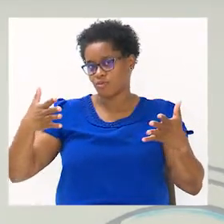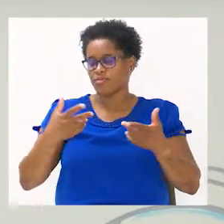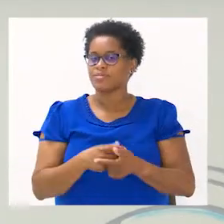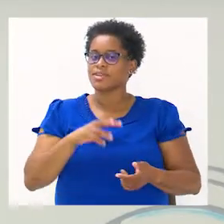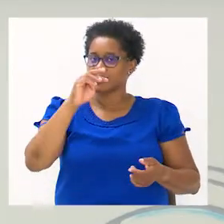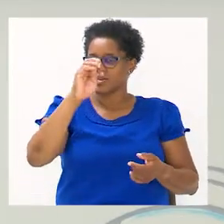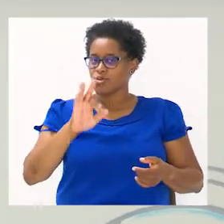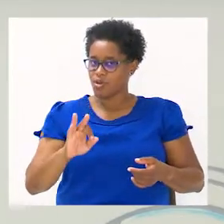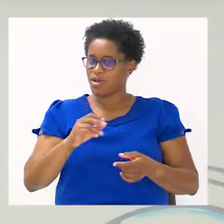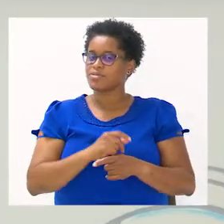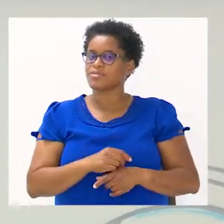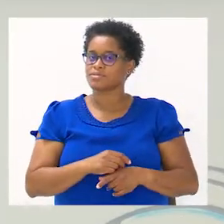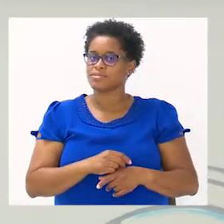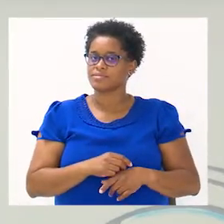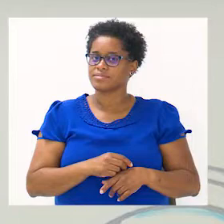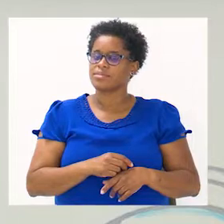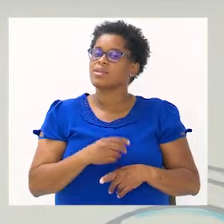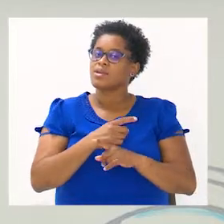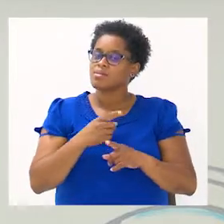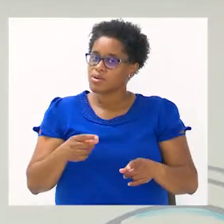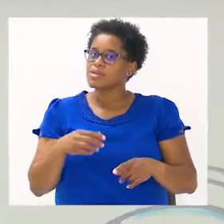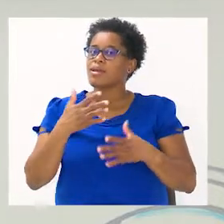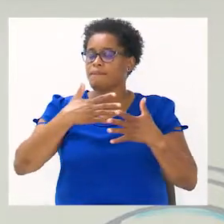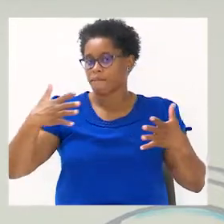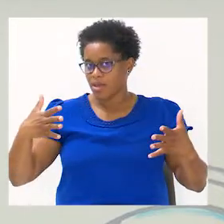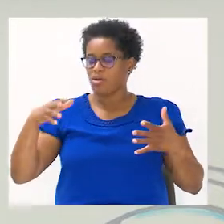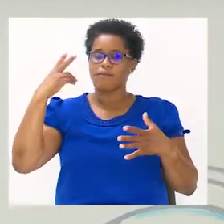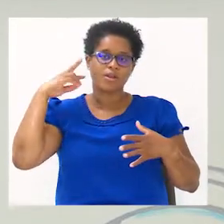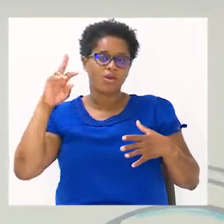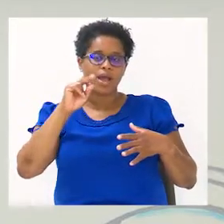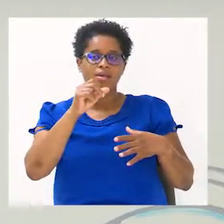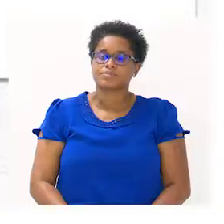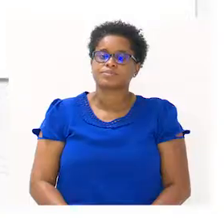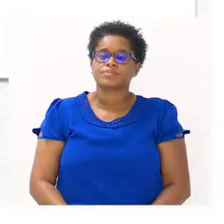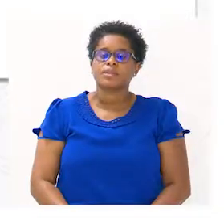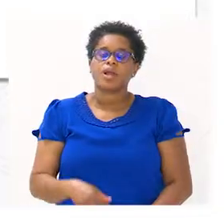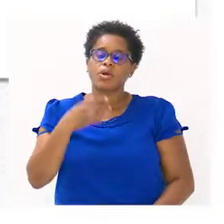3/2 é maior porque ele tem maior valor absoluto, ok?